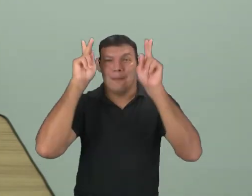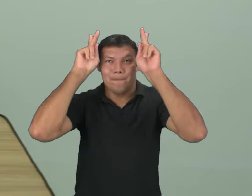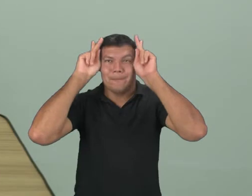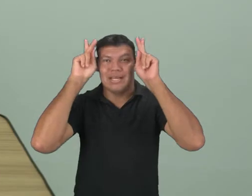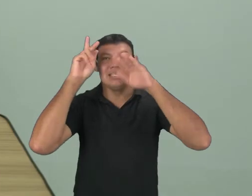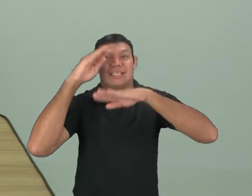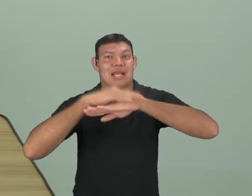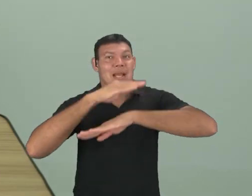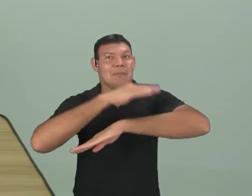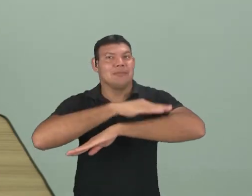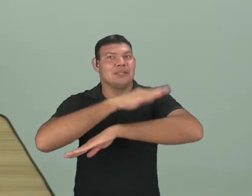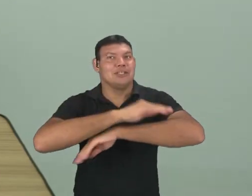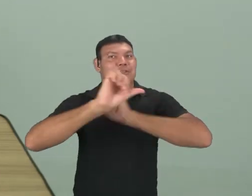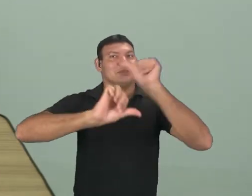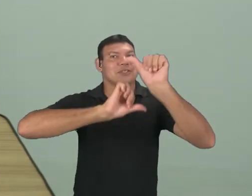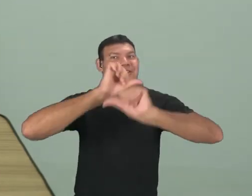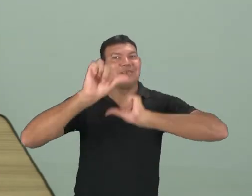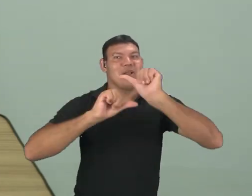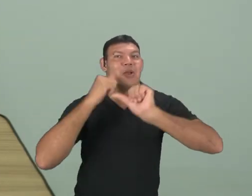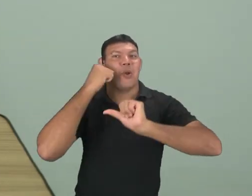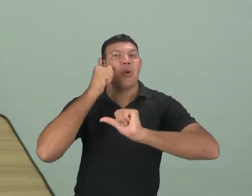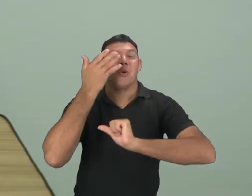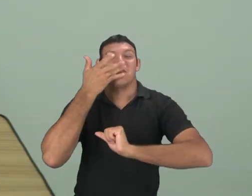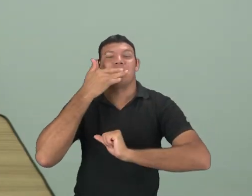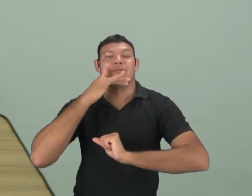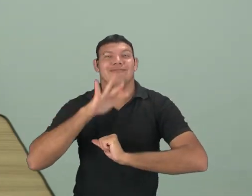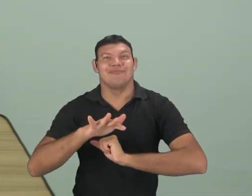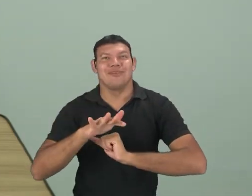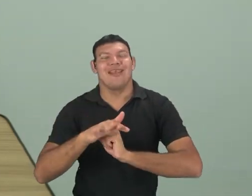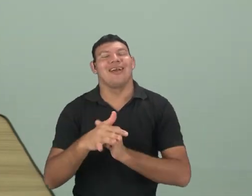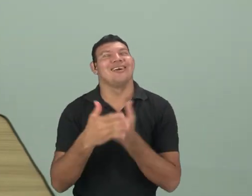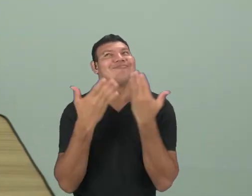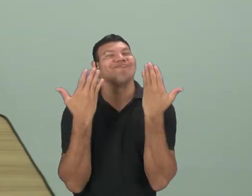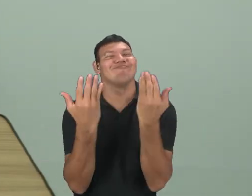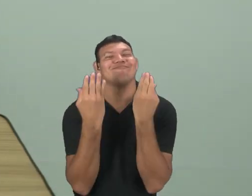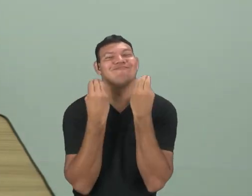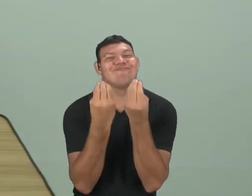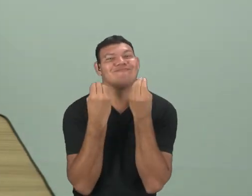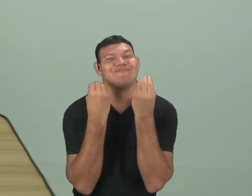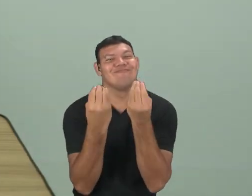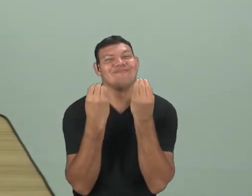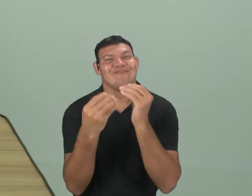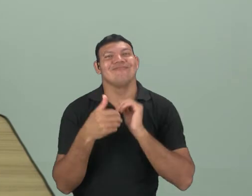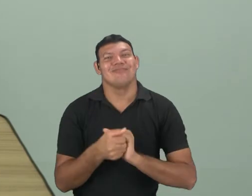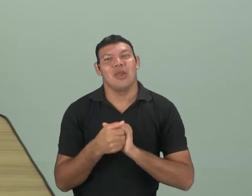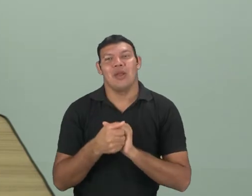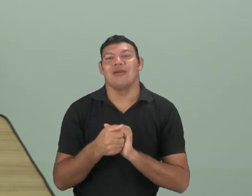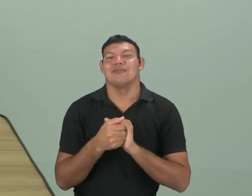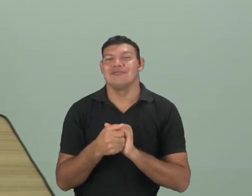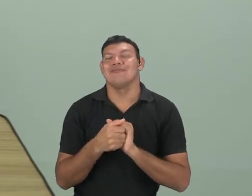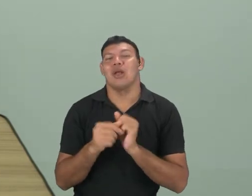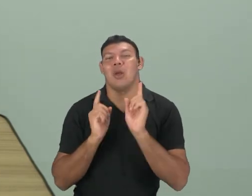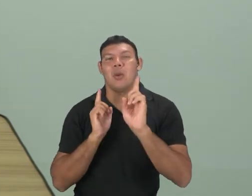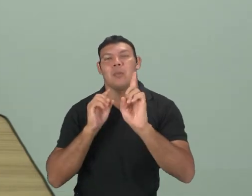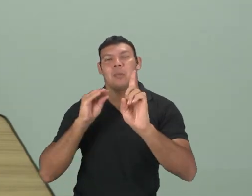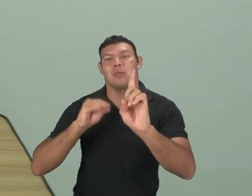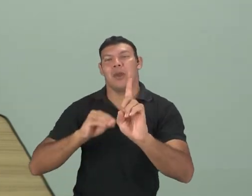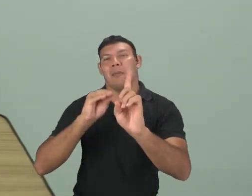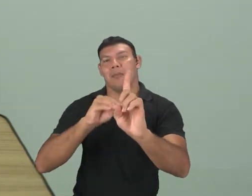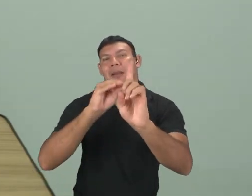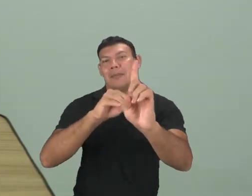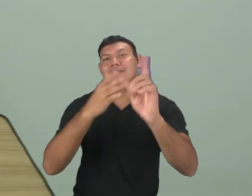sapo, só que estava transformada em menina. E olha a confusão que deu, para onde a menina ia, o sapo corria atrás,